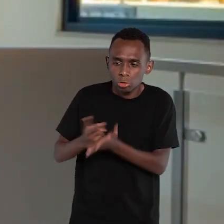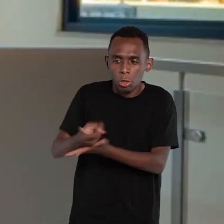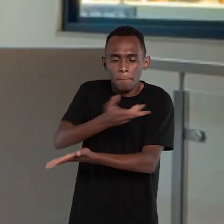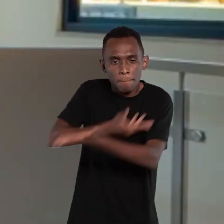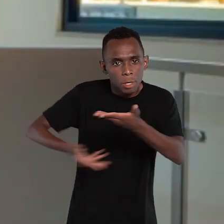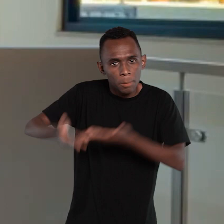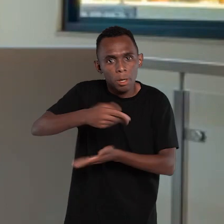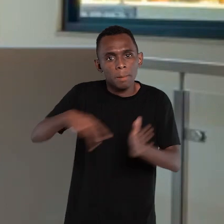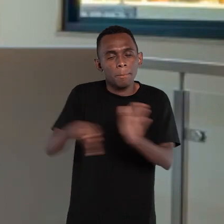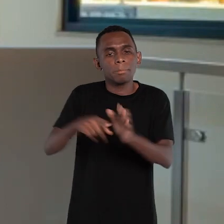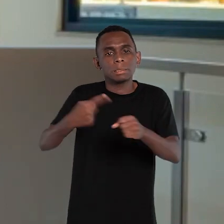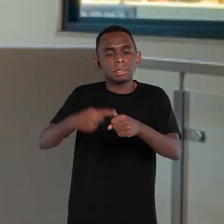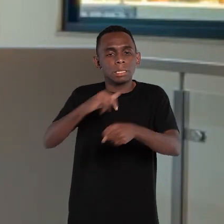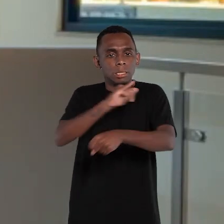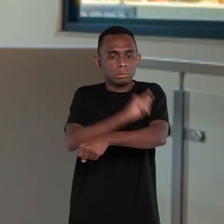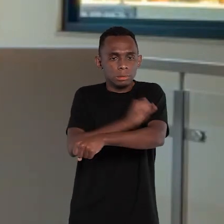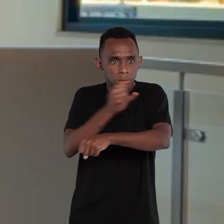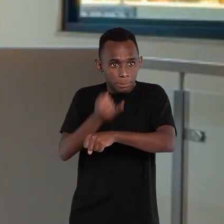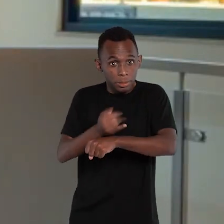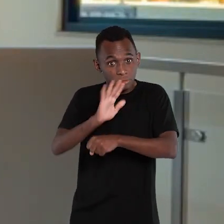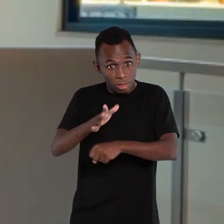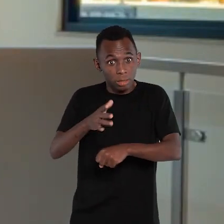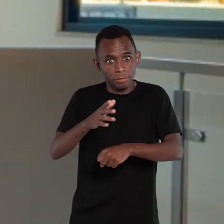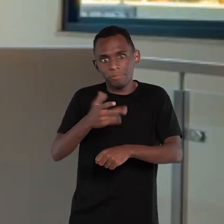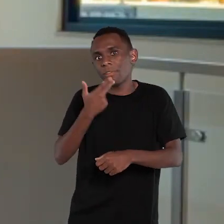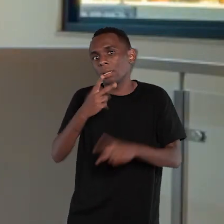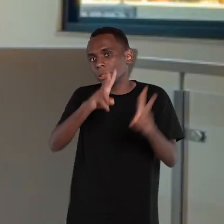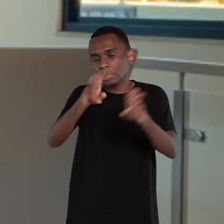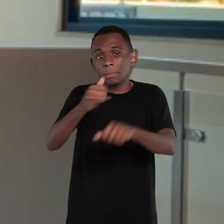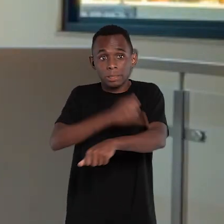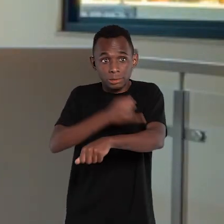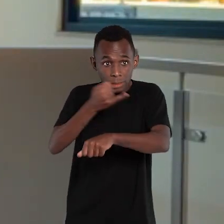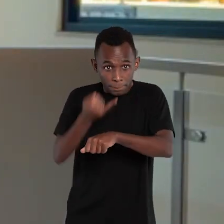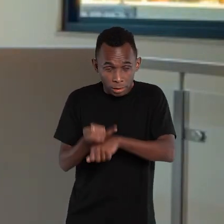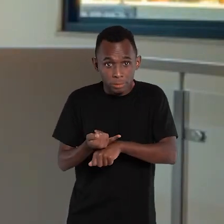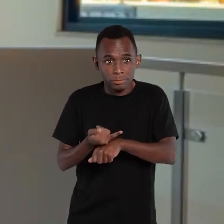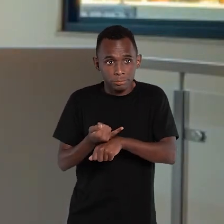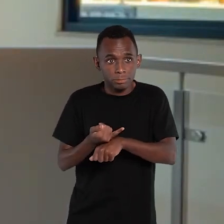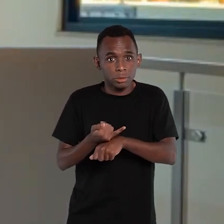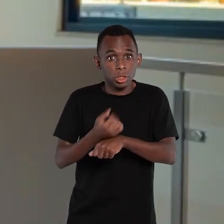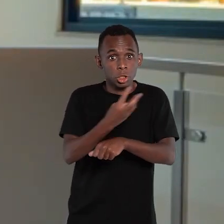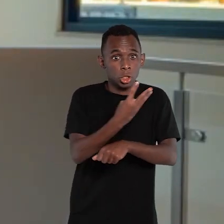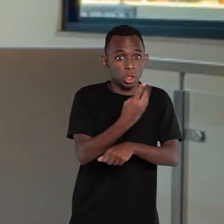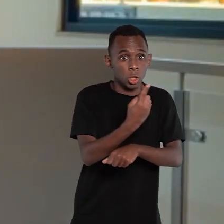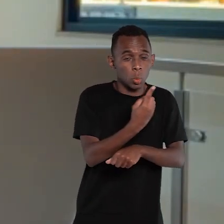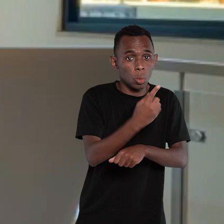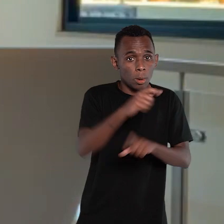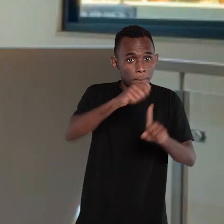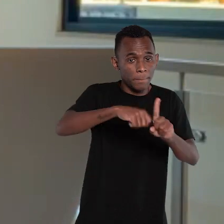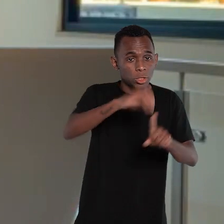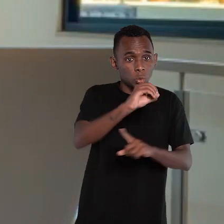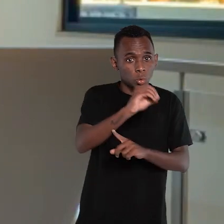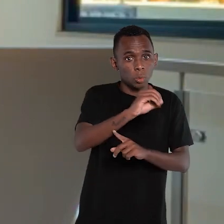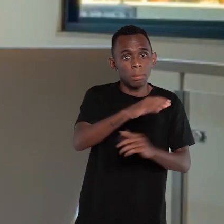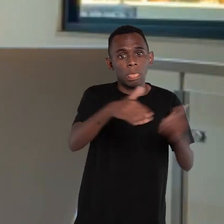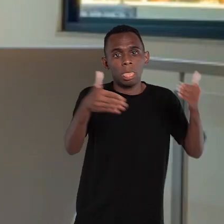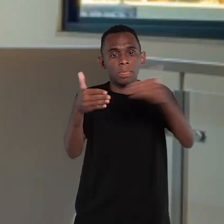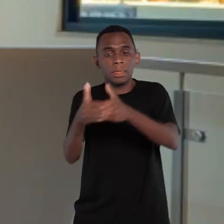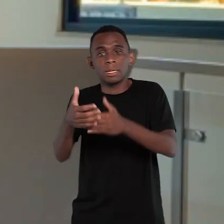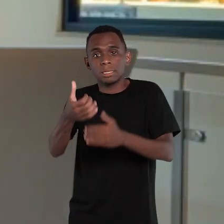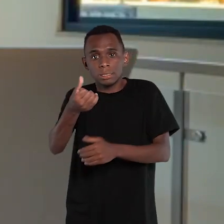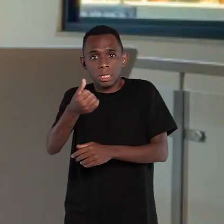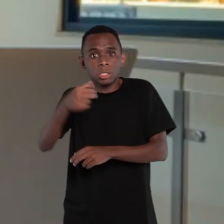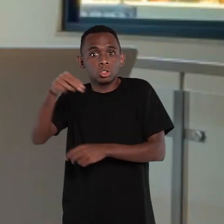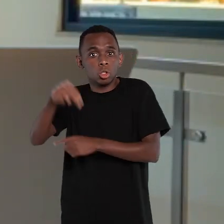um Papo em Itabira. E já que estou falando em Itabira, gente, entre 31 de outubro e 6